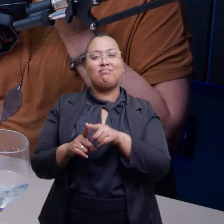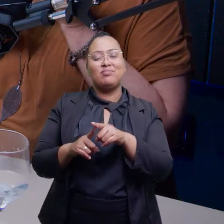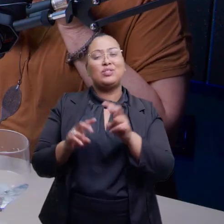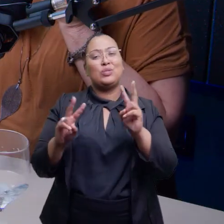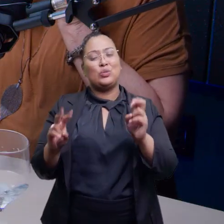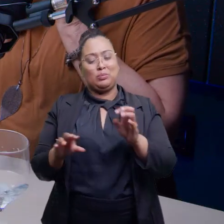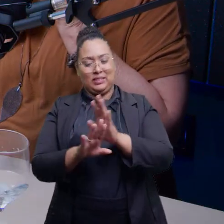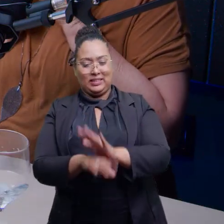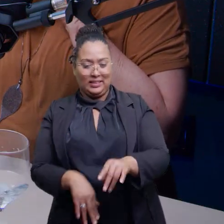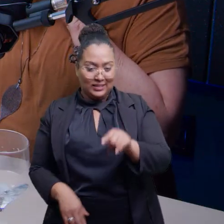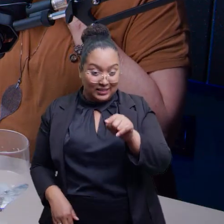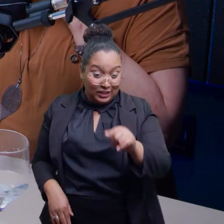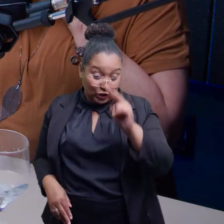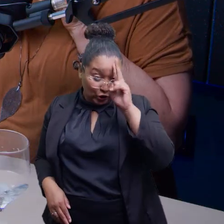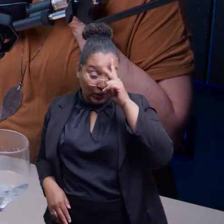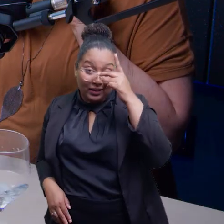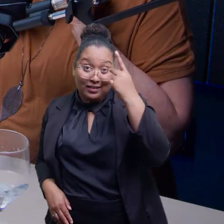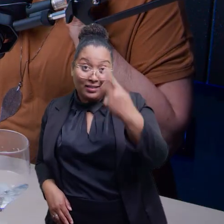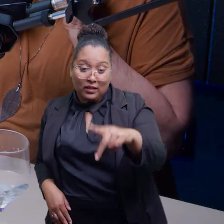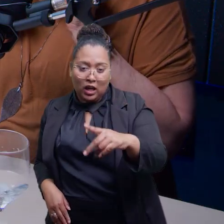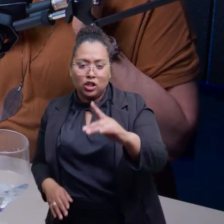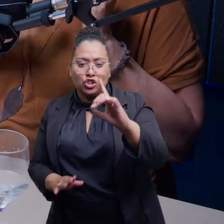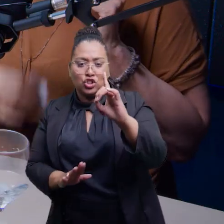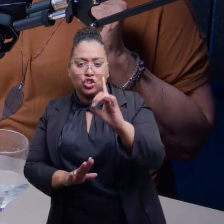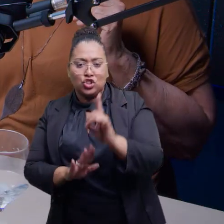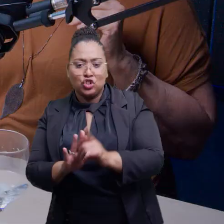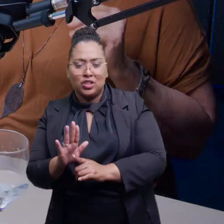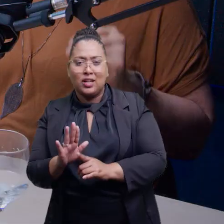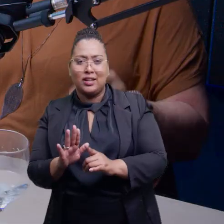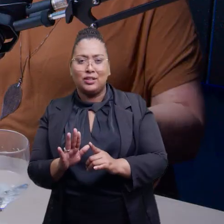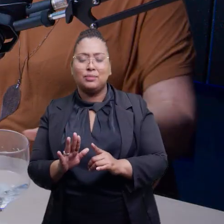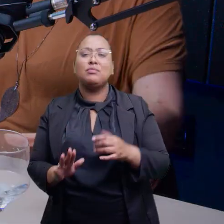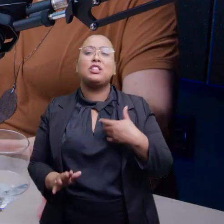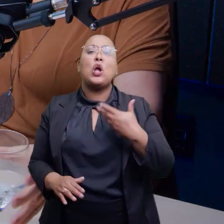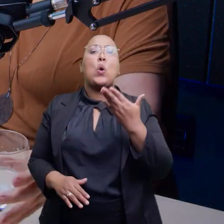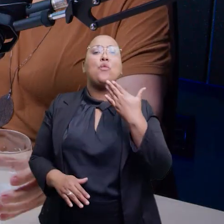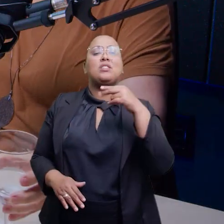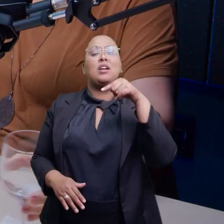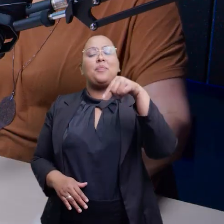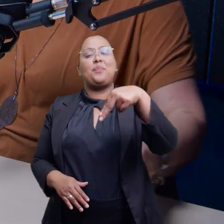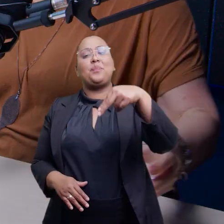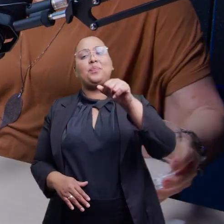né, da criança e desse adolescente ter direito à sua história. E eu queria